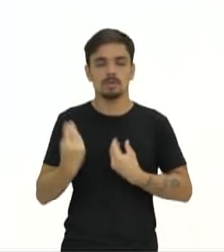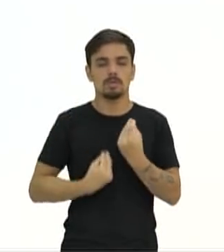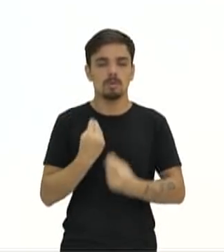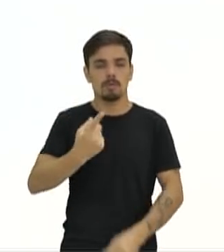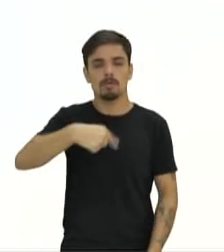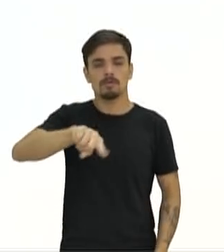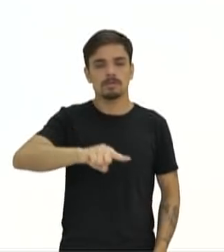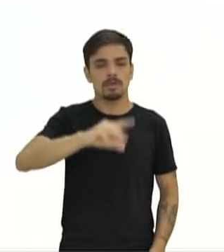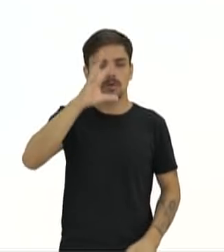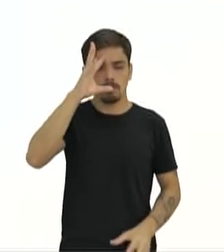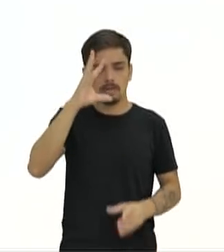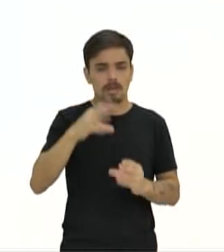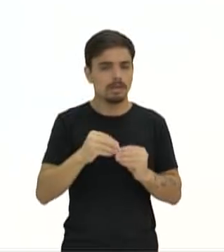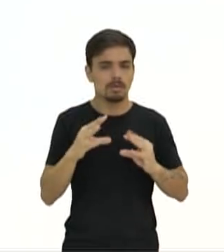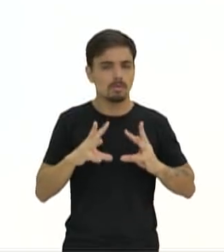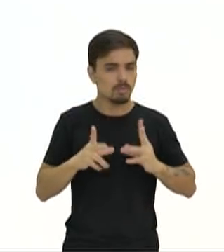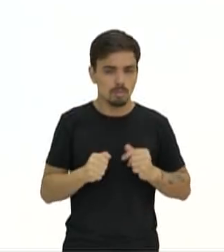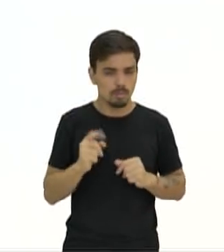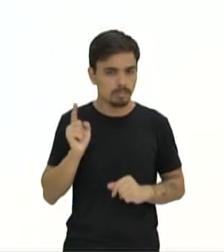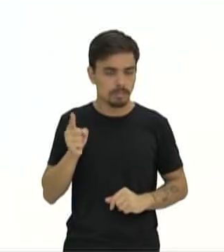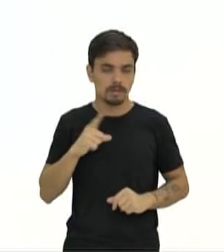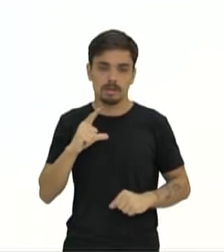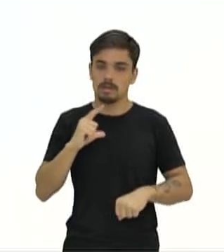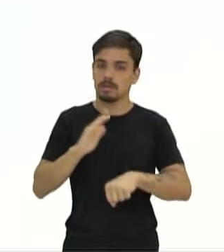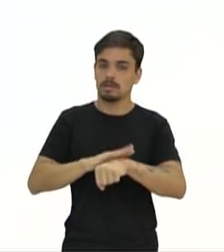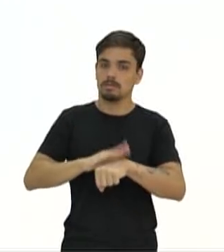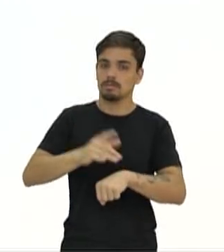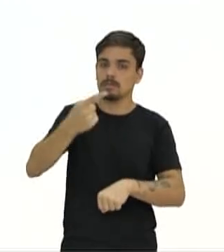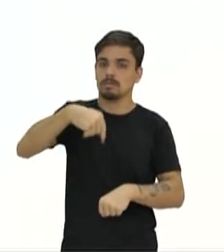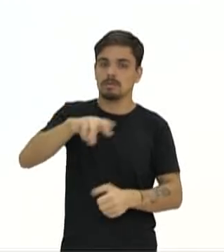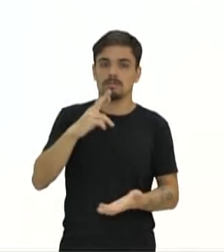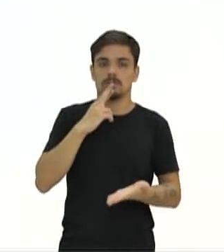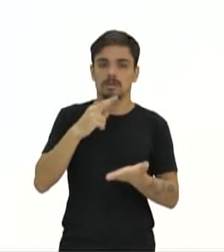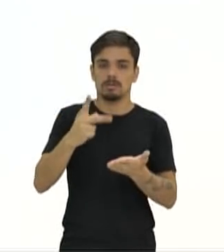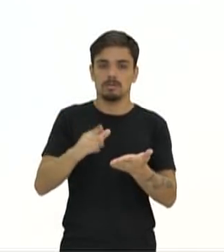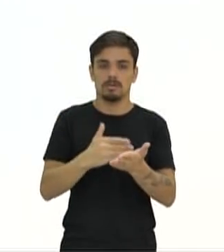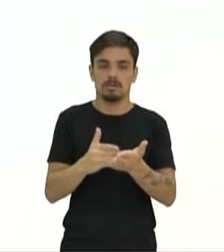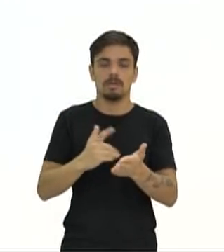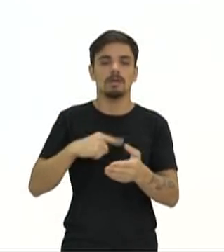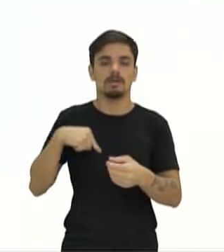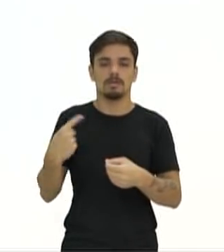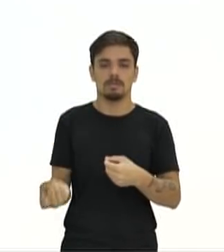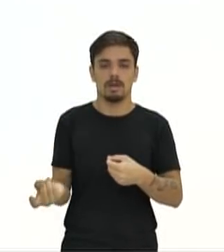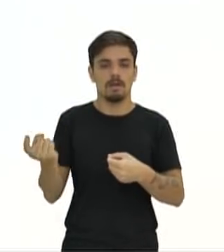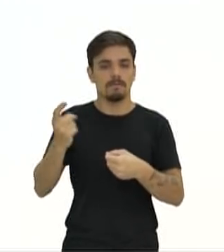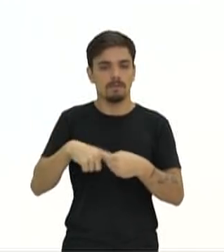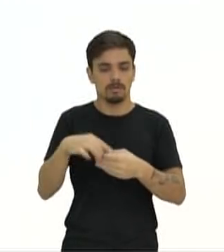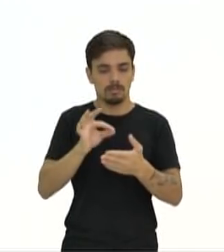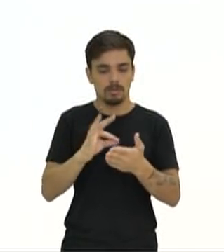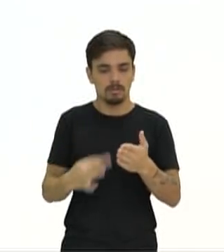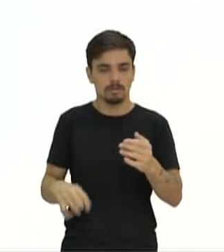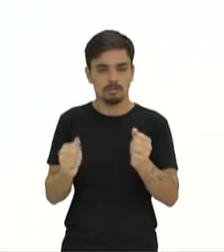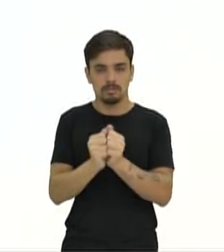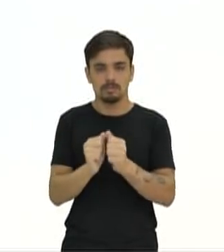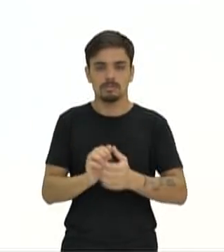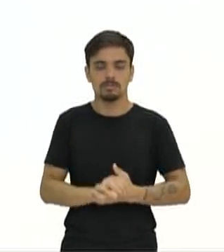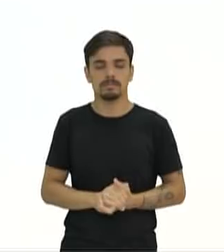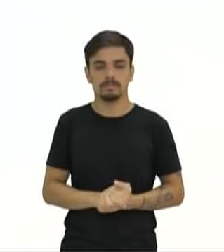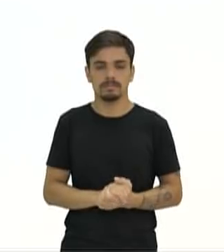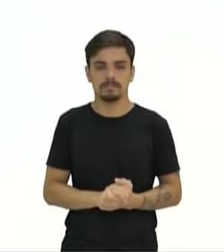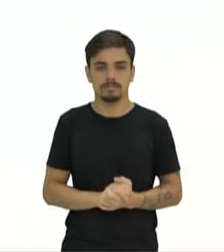você compreende isso? Certo? Vou dar um tempo para você fazer isso no seu caderno e eu volto para a gente continuar a nossa aula.